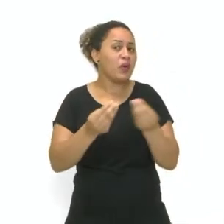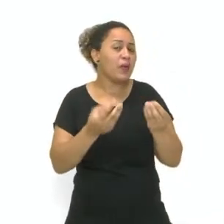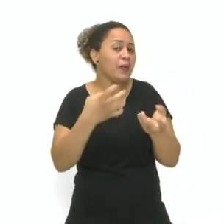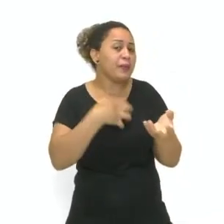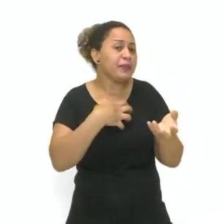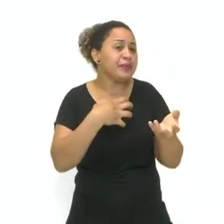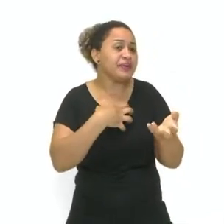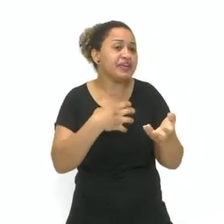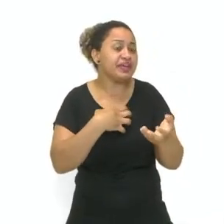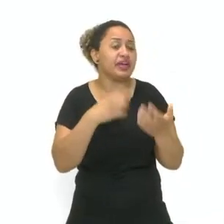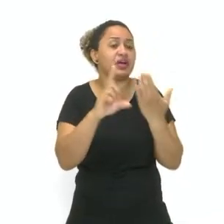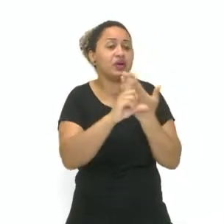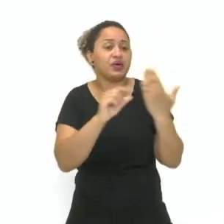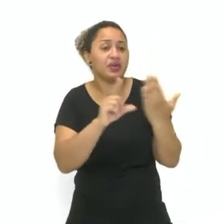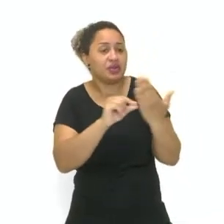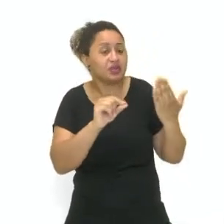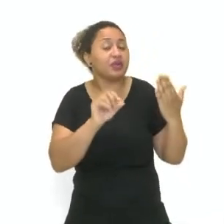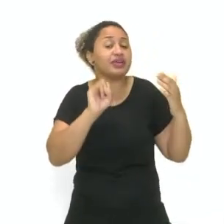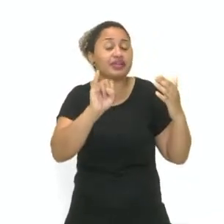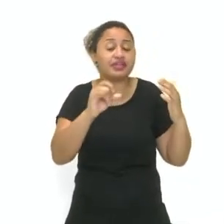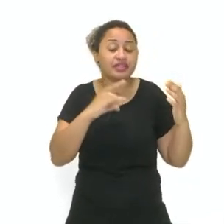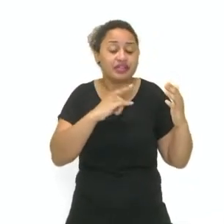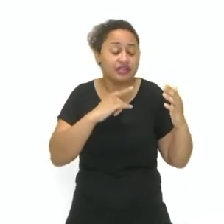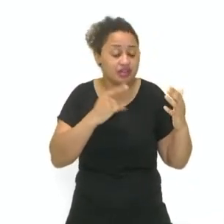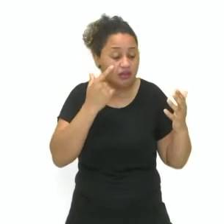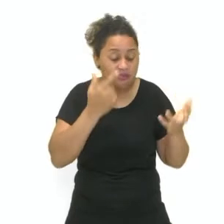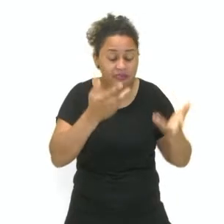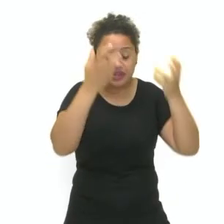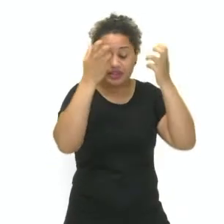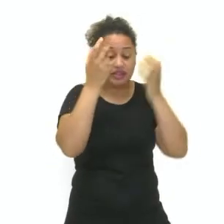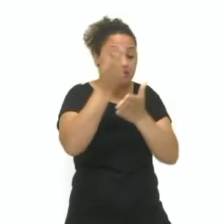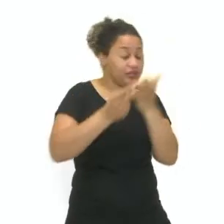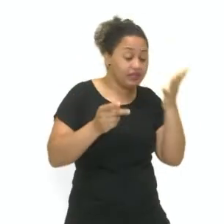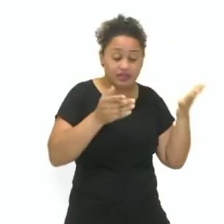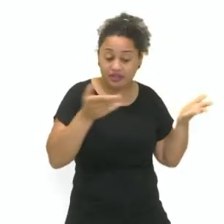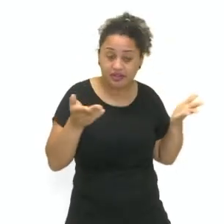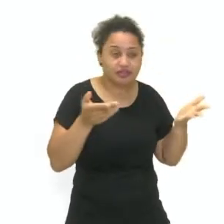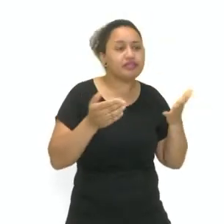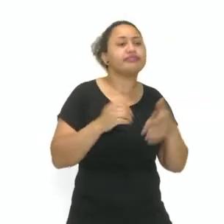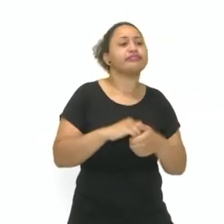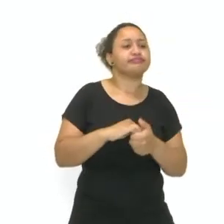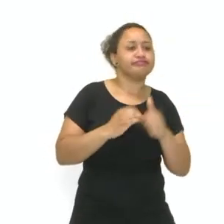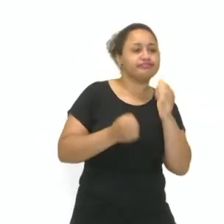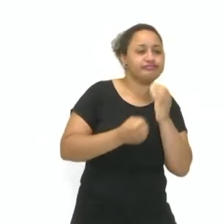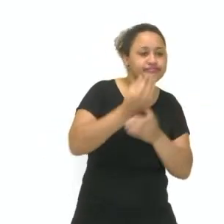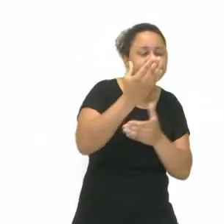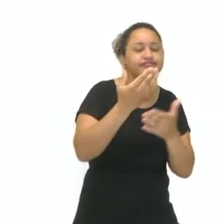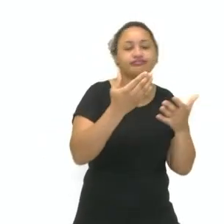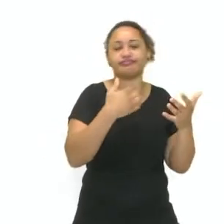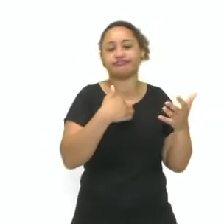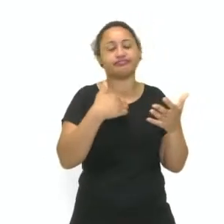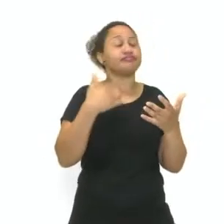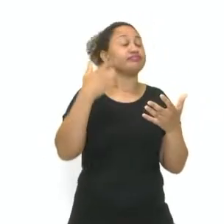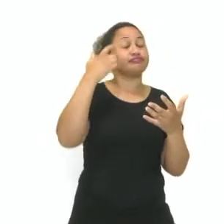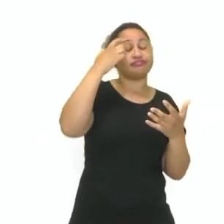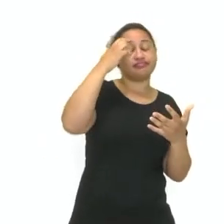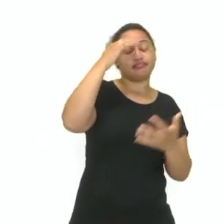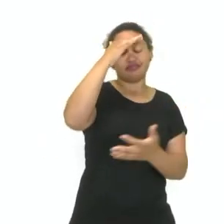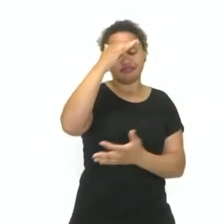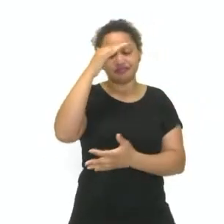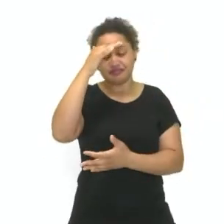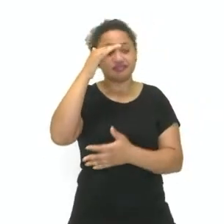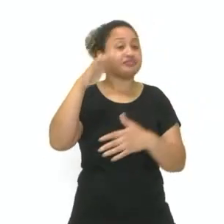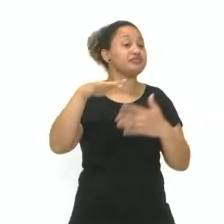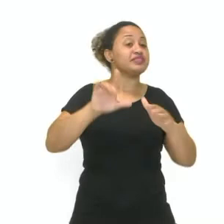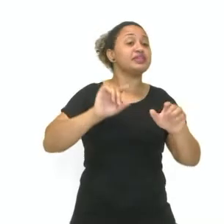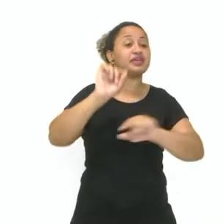sentirá o poeta ante o assalto da poesia? Criador, intérprete, médium, ou antes sentirá que